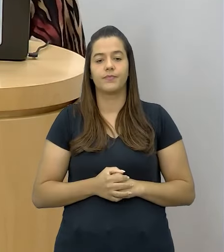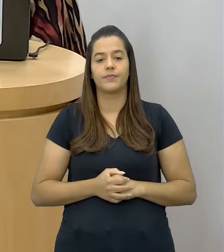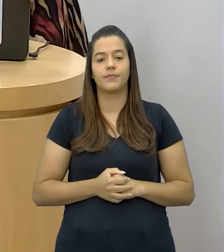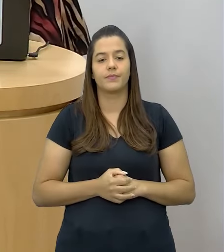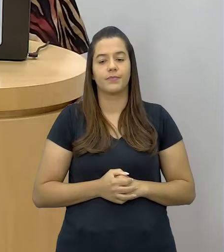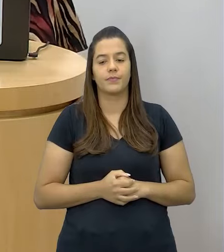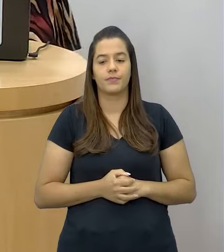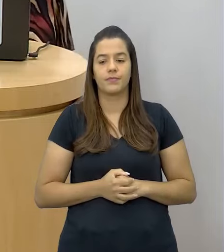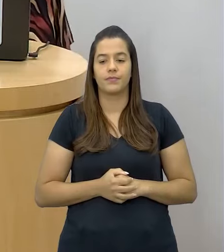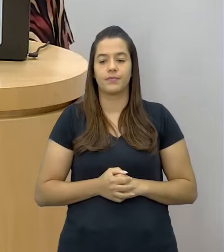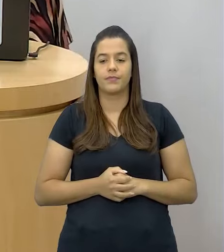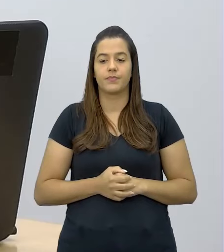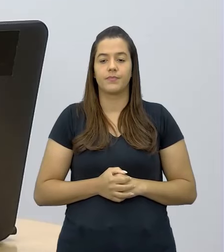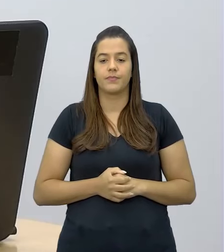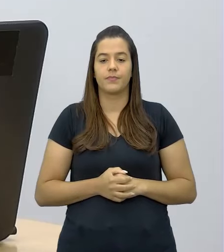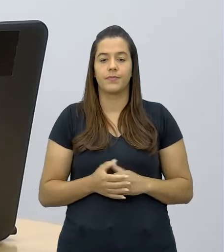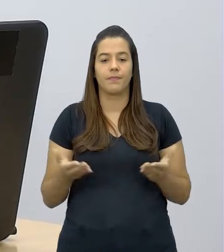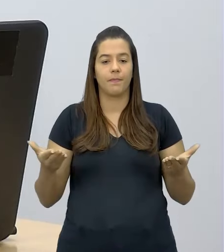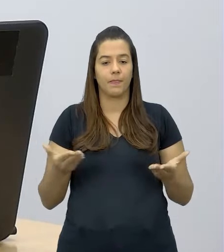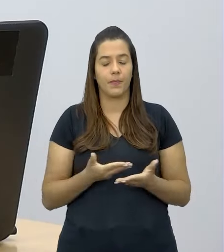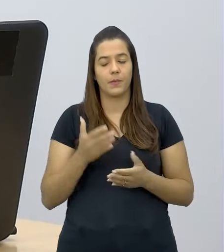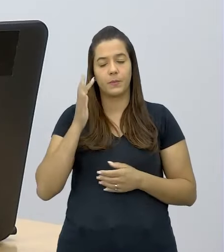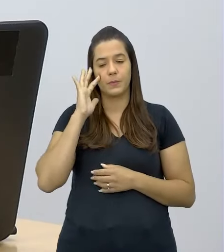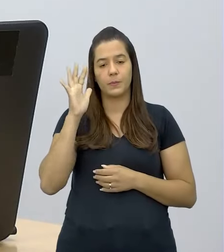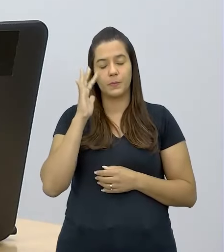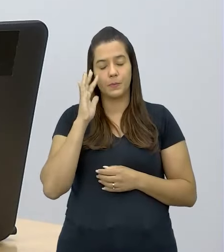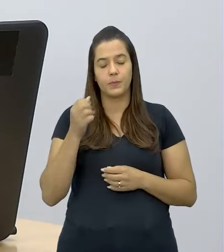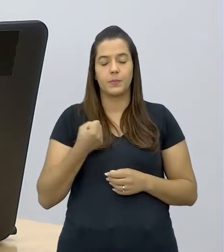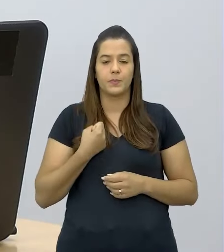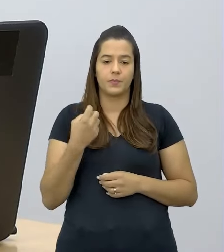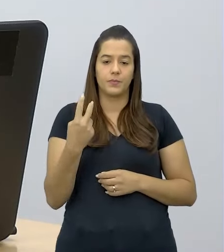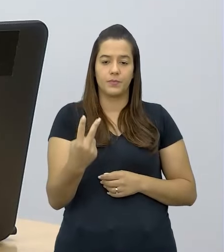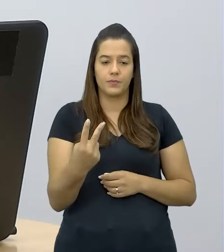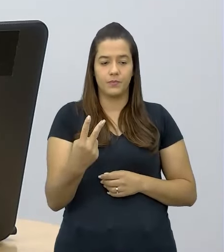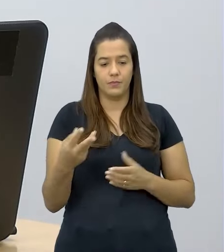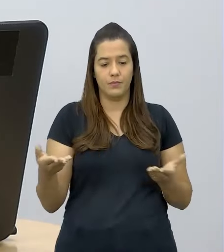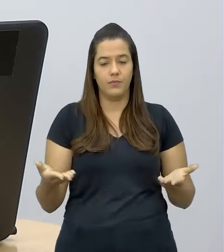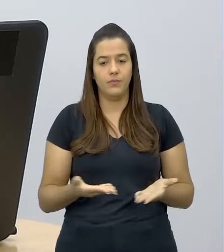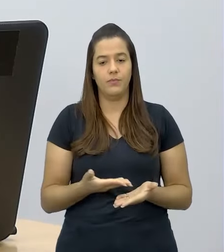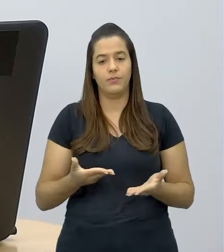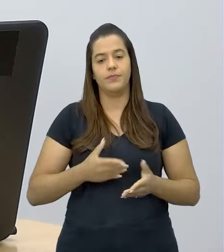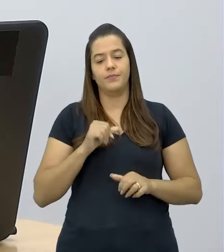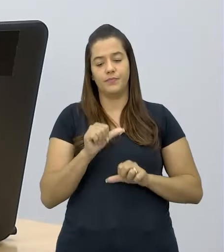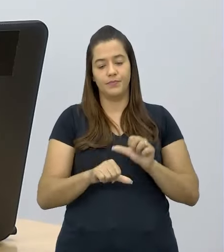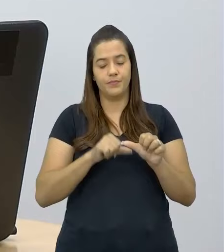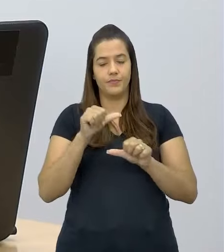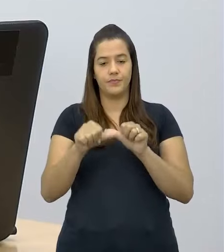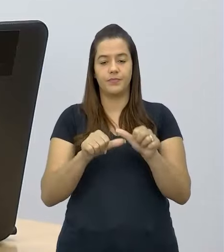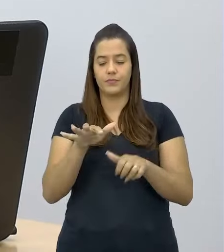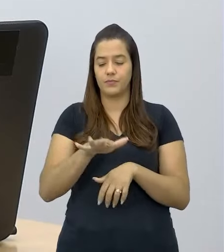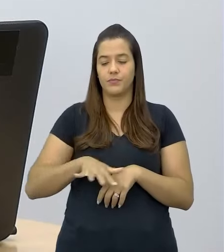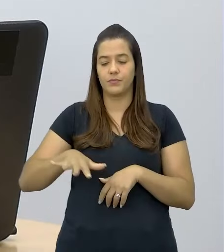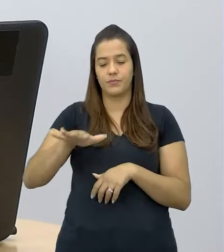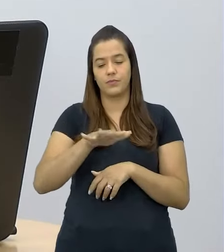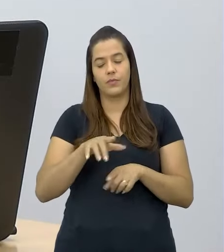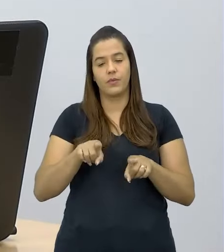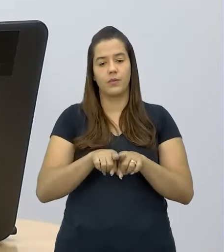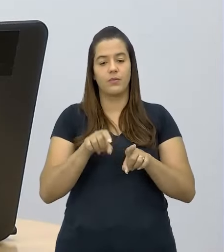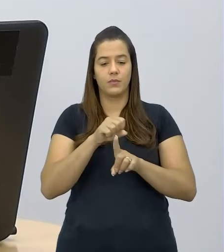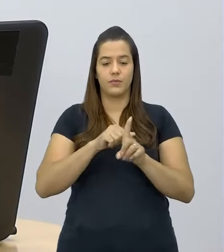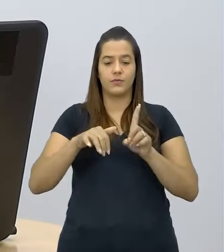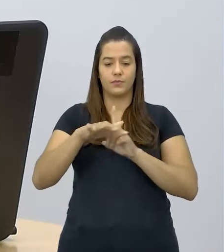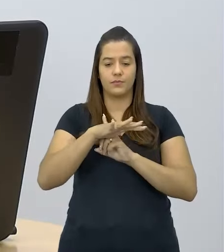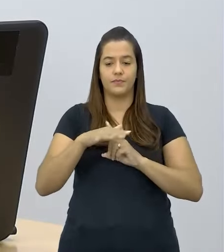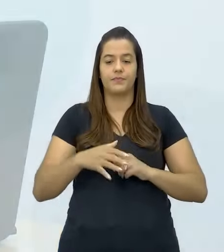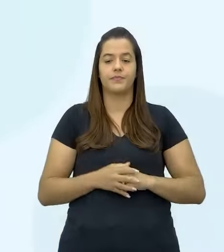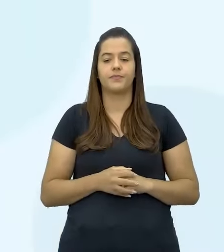Exatamente. Bom, agora vamos pensar no componente 2, né? A gente está falando agora, né, de transformações do espaço geográfico e sociedade.